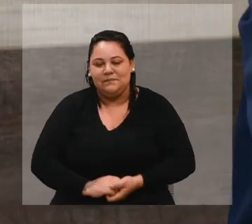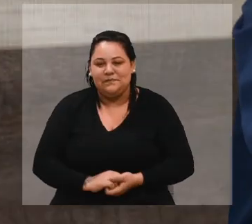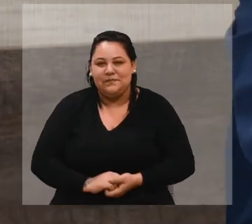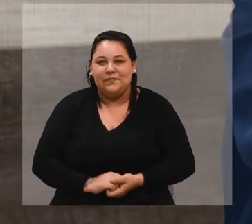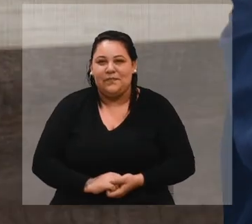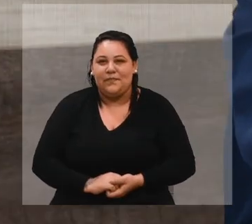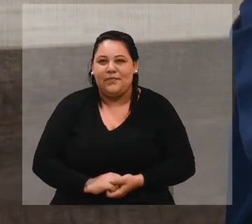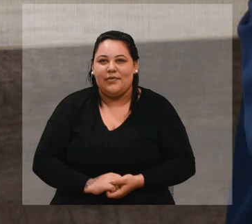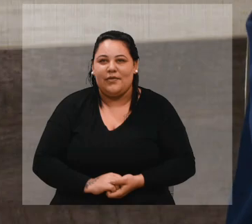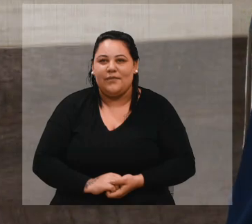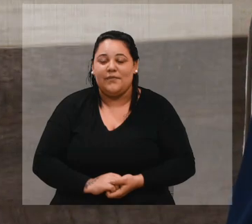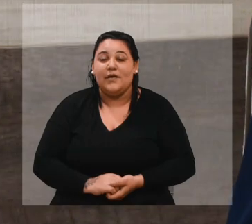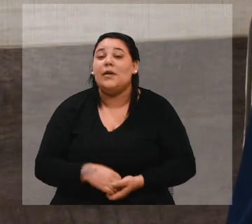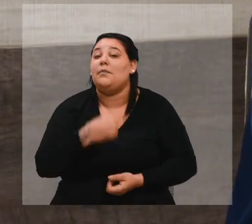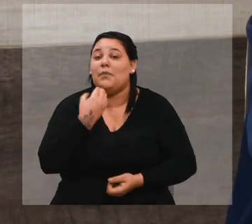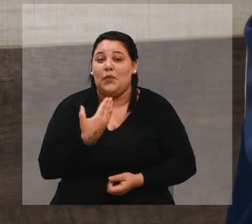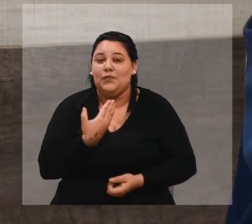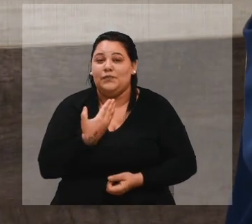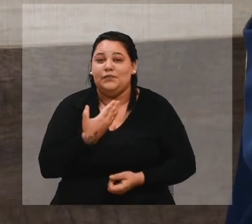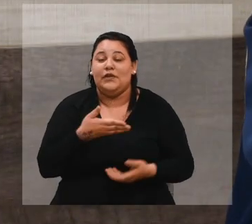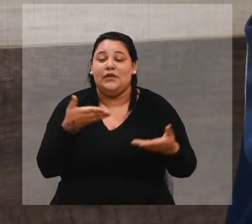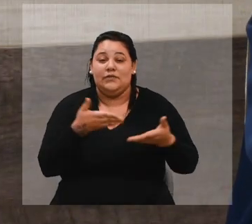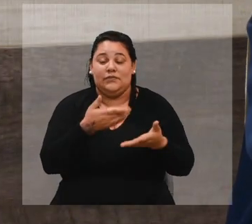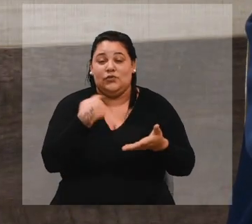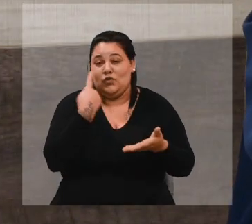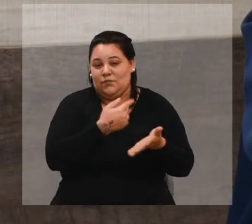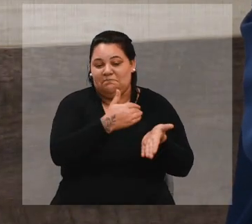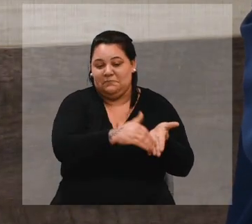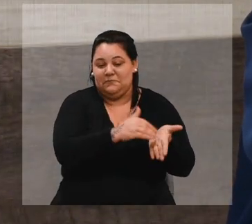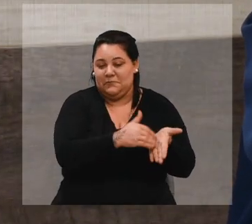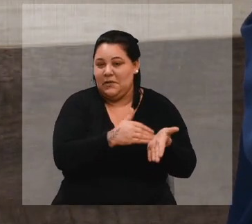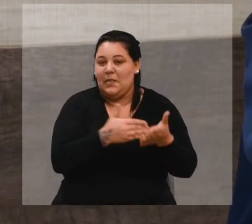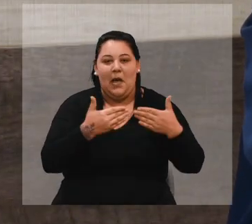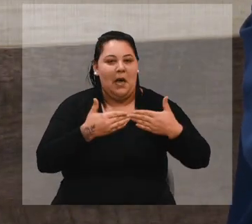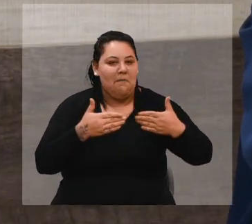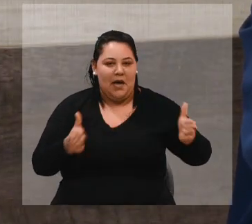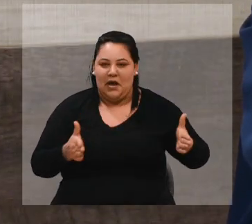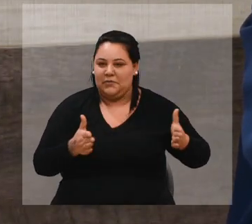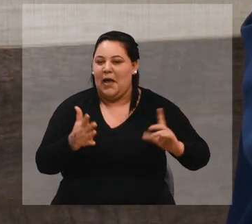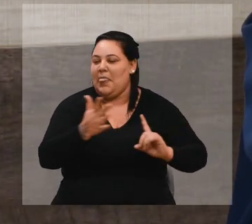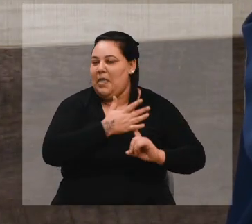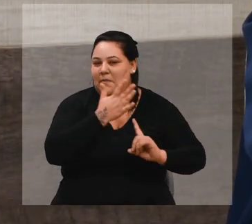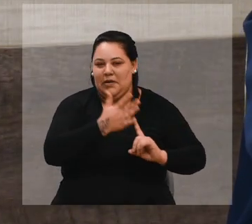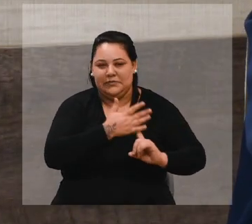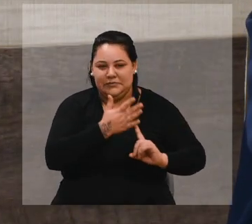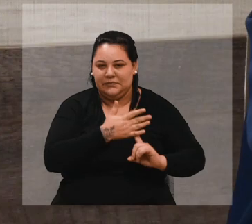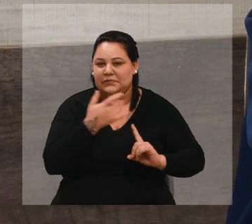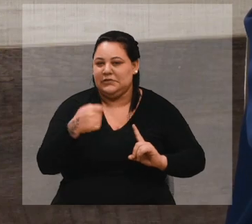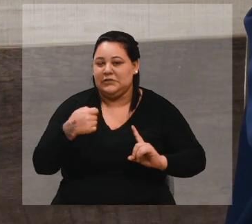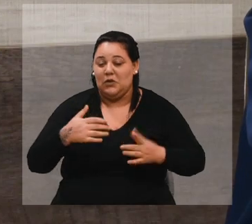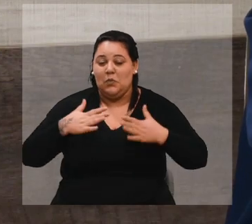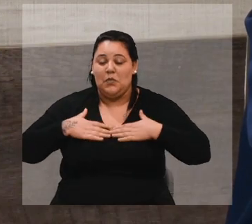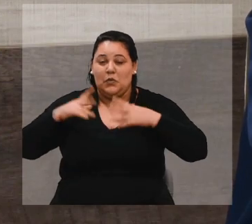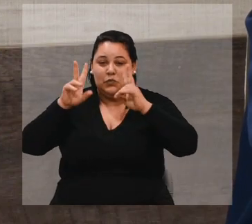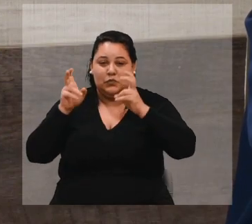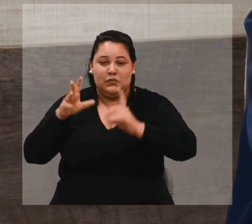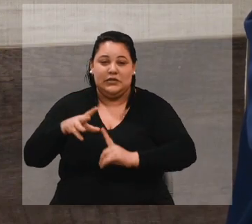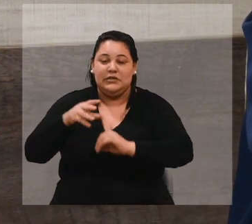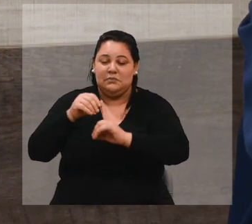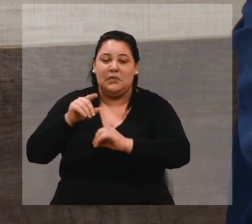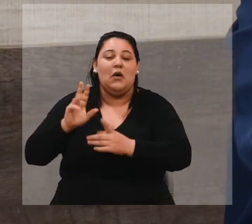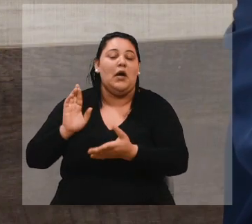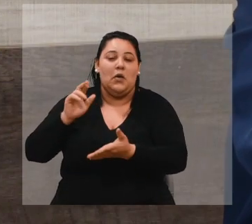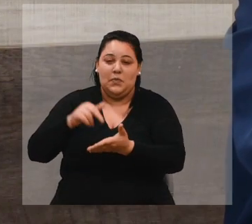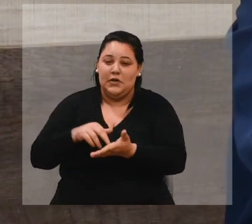Bom, Caxiense, nós estamos com o gabinete aberto às demandas que sejam necessárias. A minha pauta maior